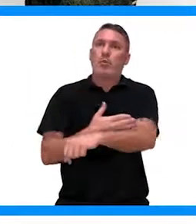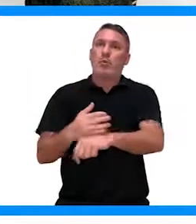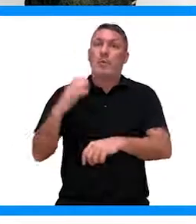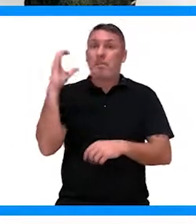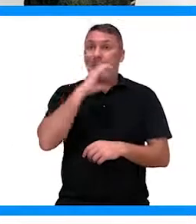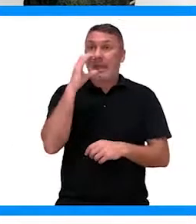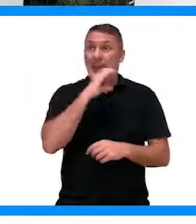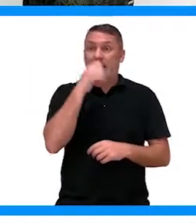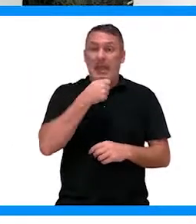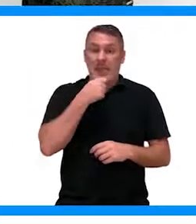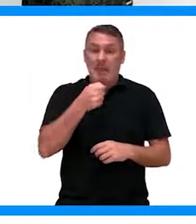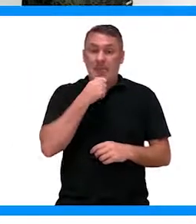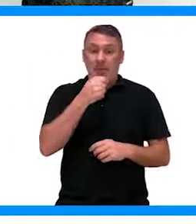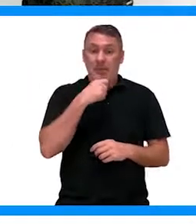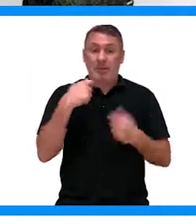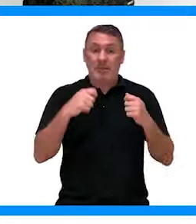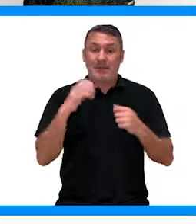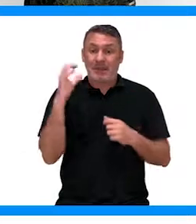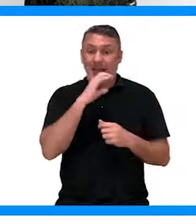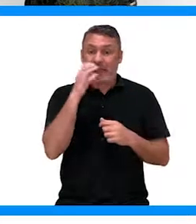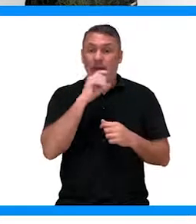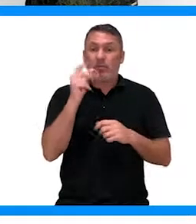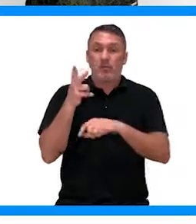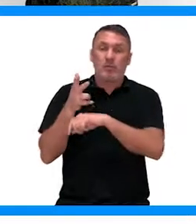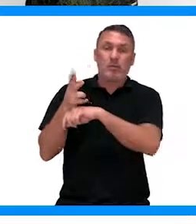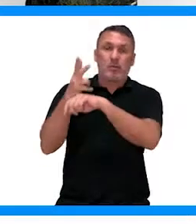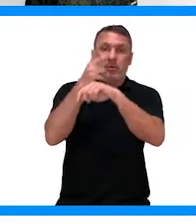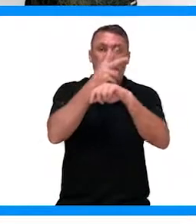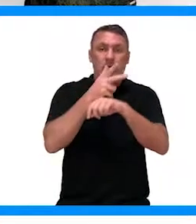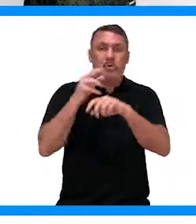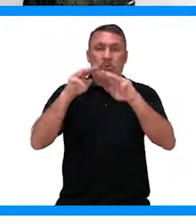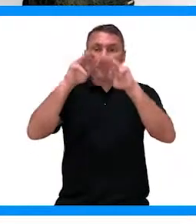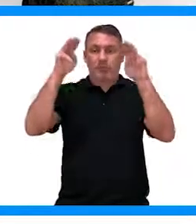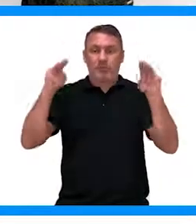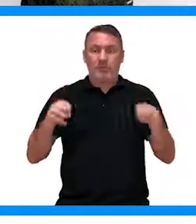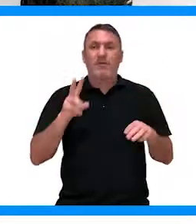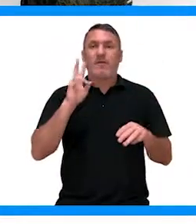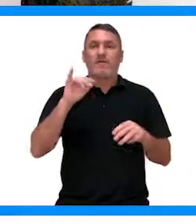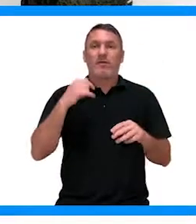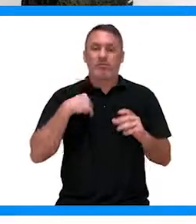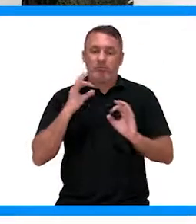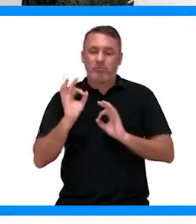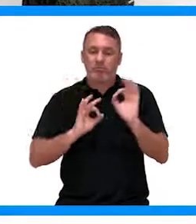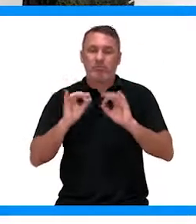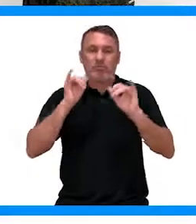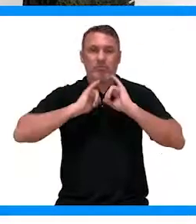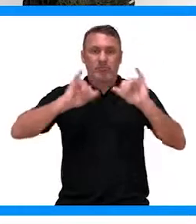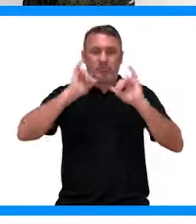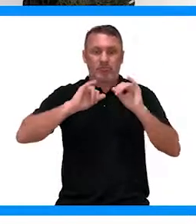pressa de repórter, eu tinha que fazer, a toque de caixa, imagens do museu para compor a minha